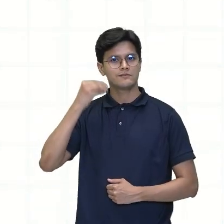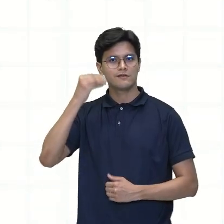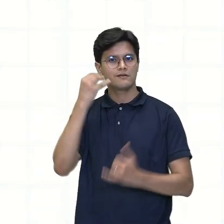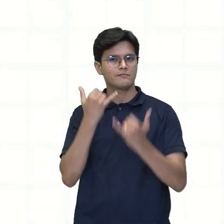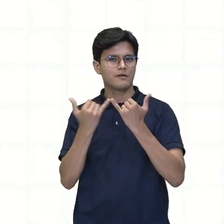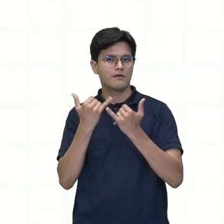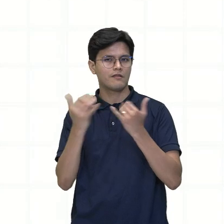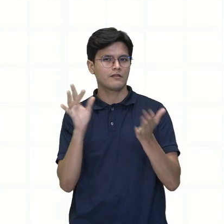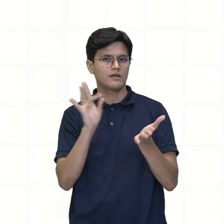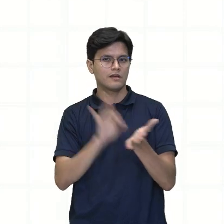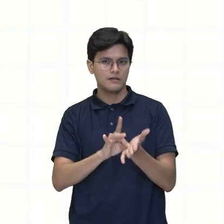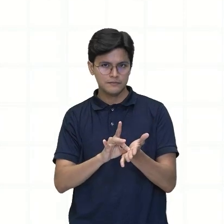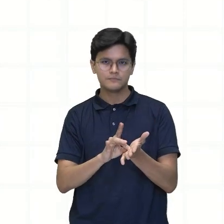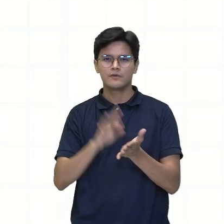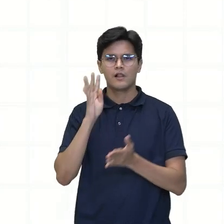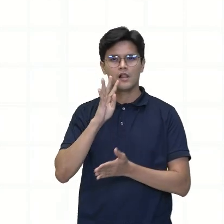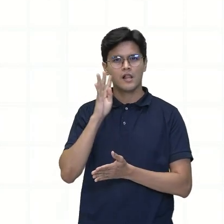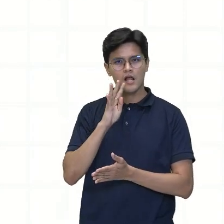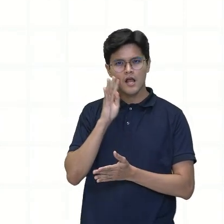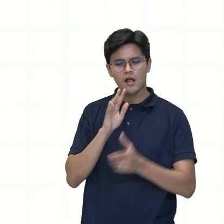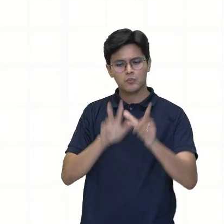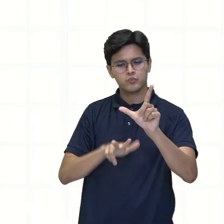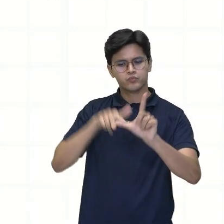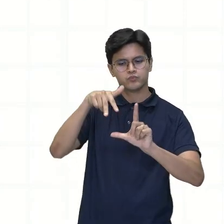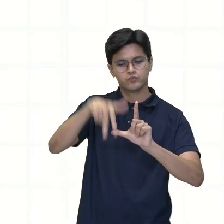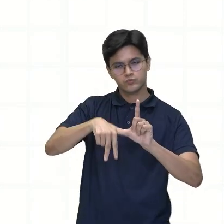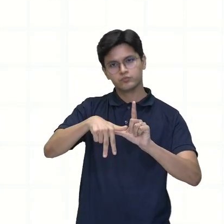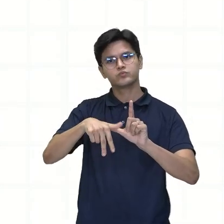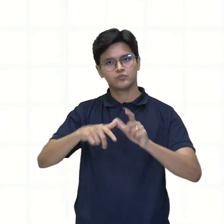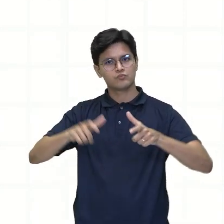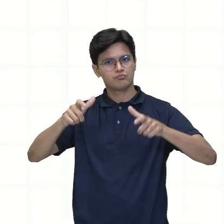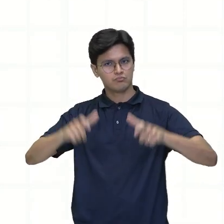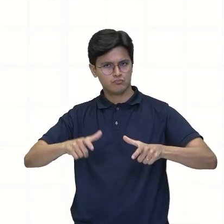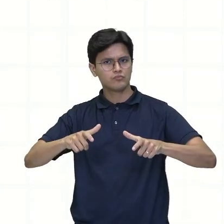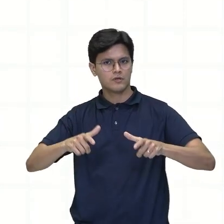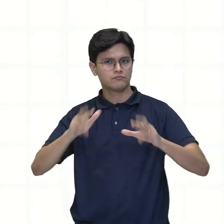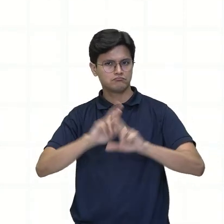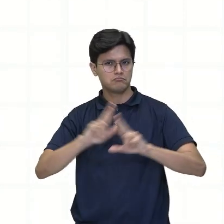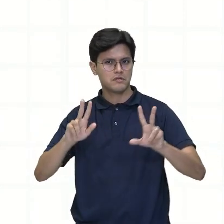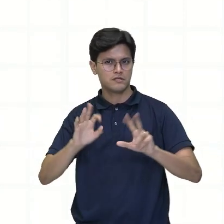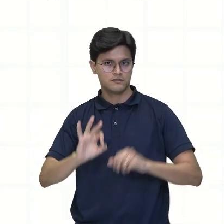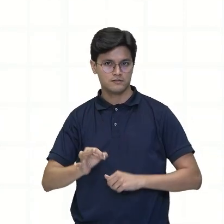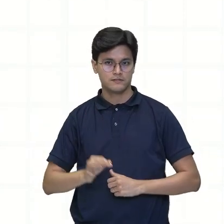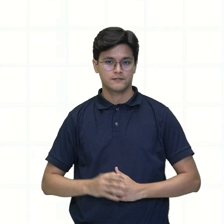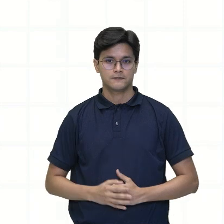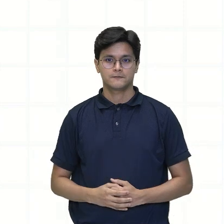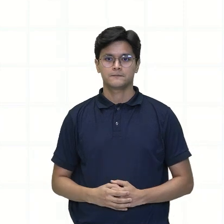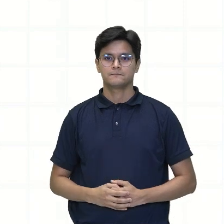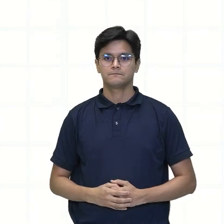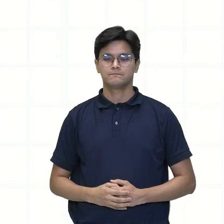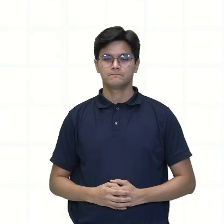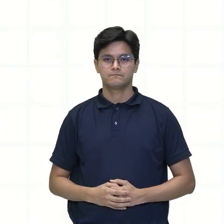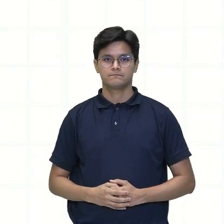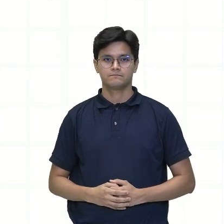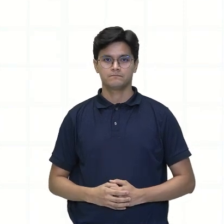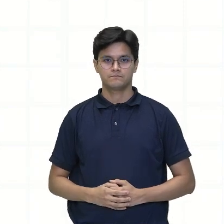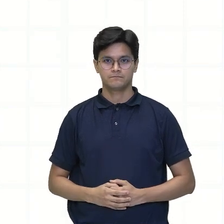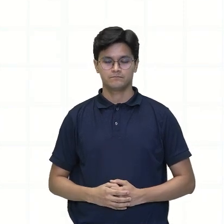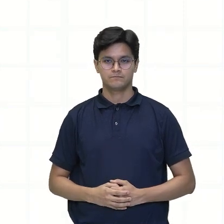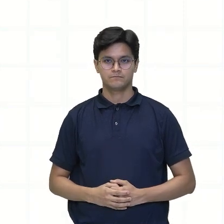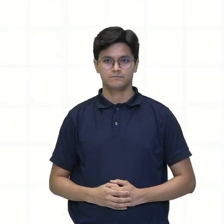Você entrar nesse mundo aí. É bem diferente. Then, what they can now get from